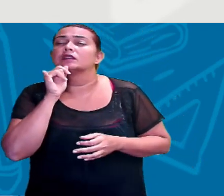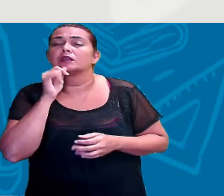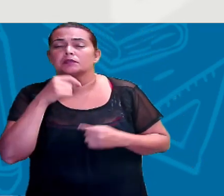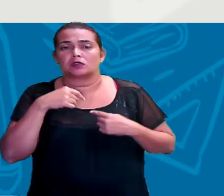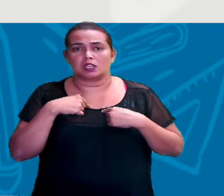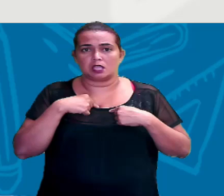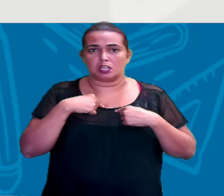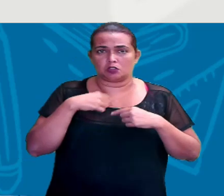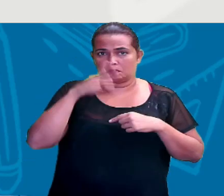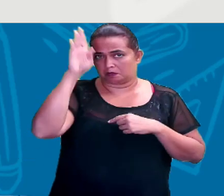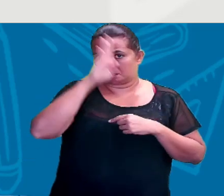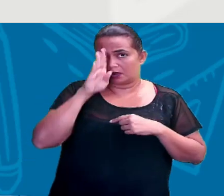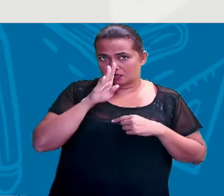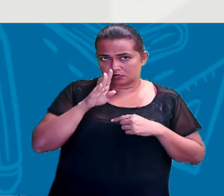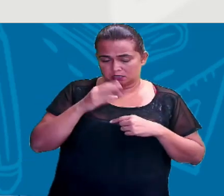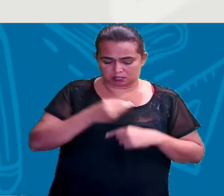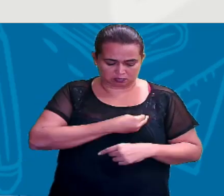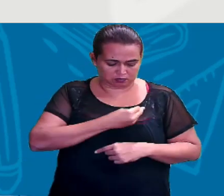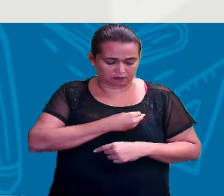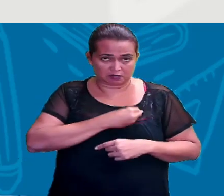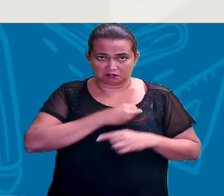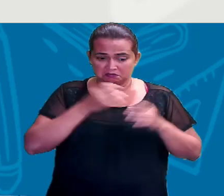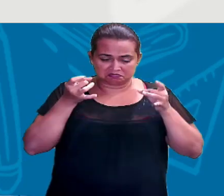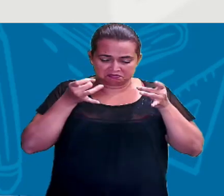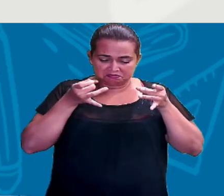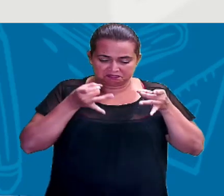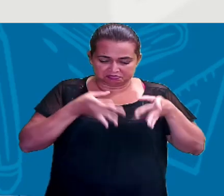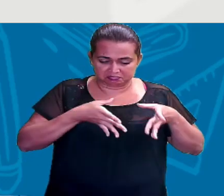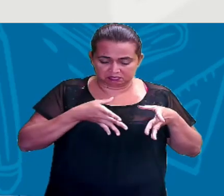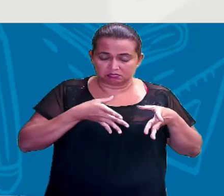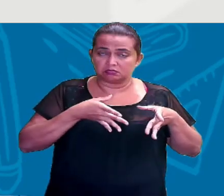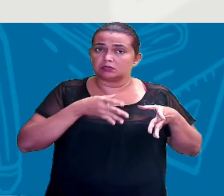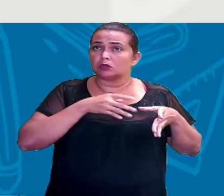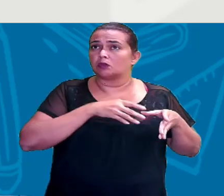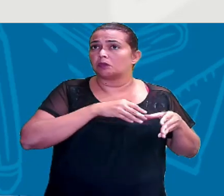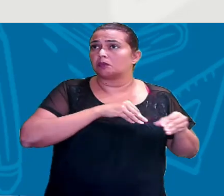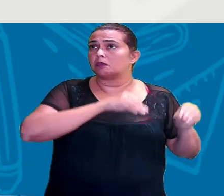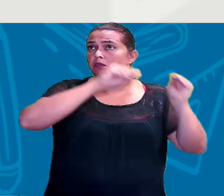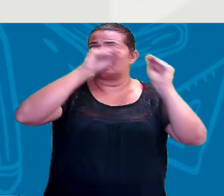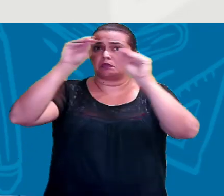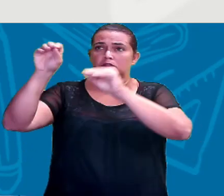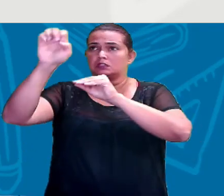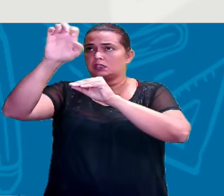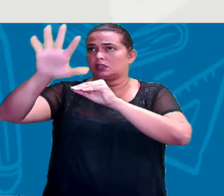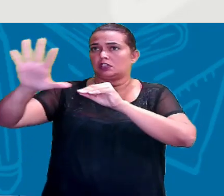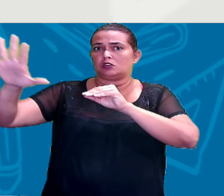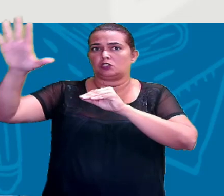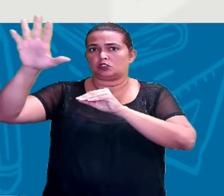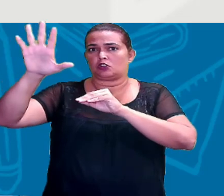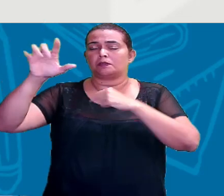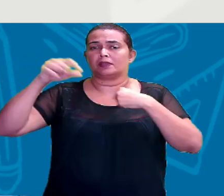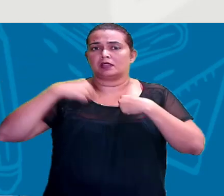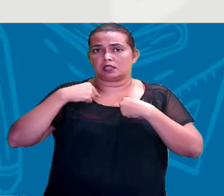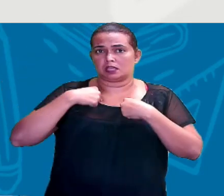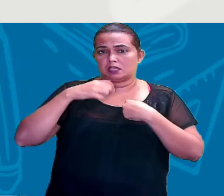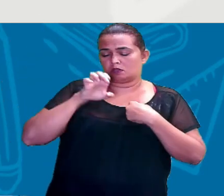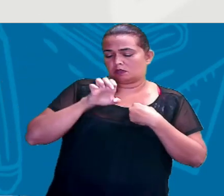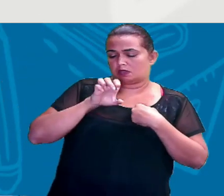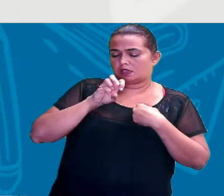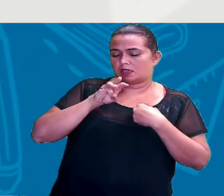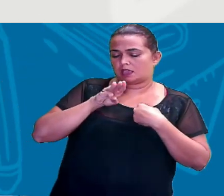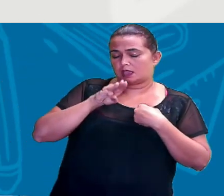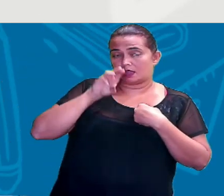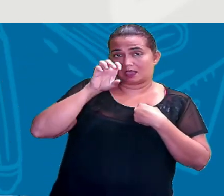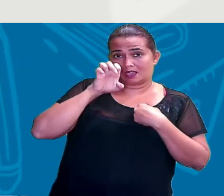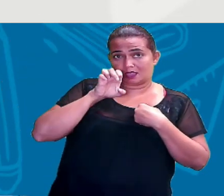eu deixo o Brasil e vou morar em outro país, na Europa, nos Estados Unidos, eu sou um emigrante, né? Então, eu estou saindo do